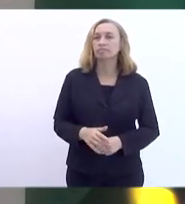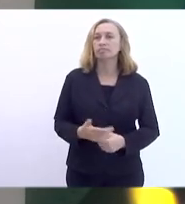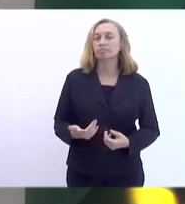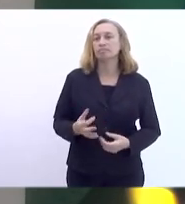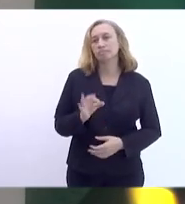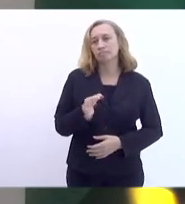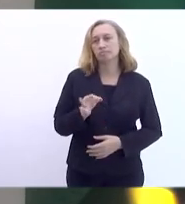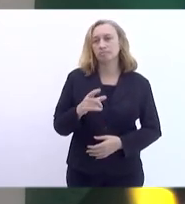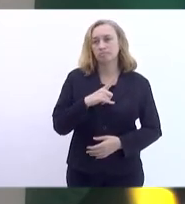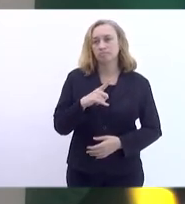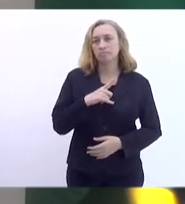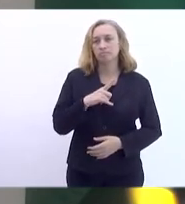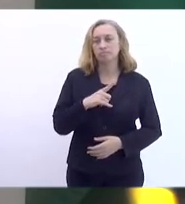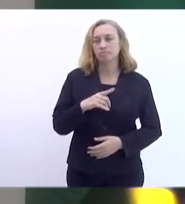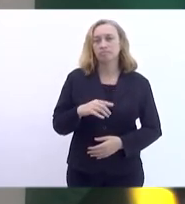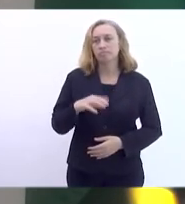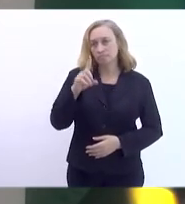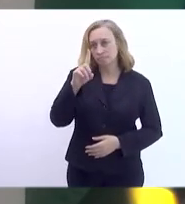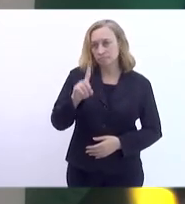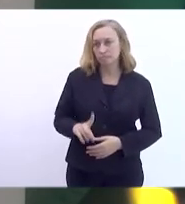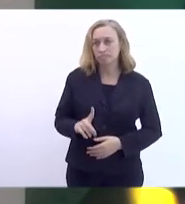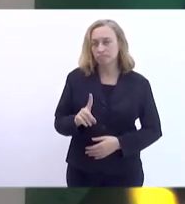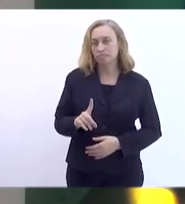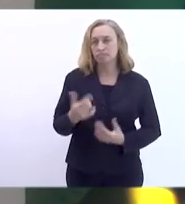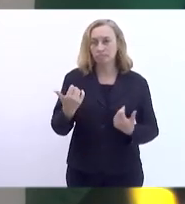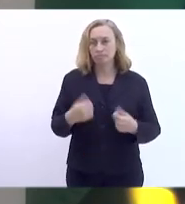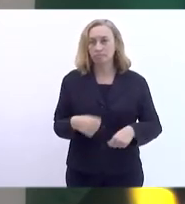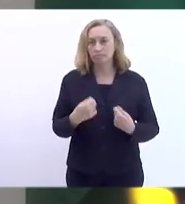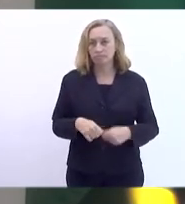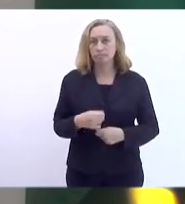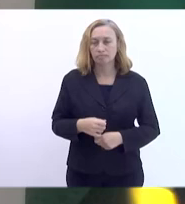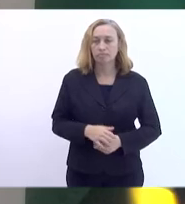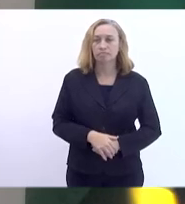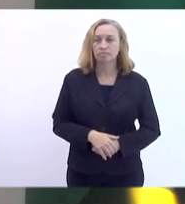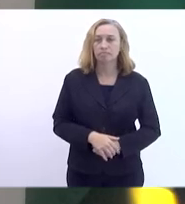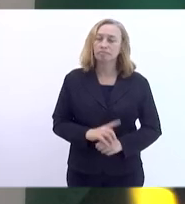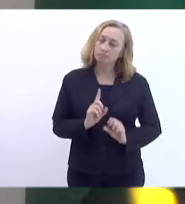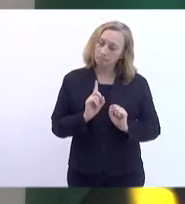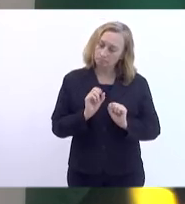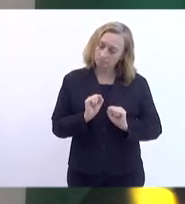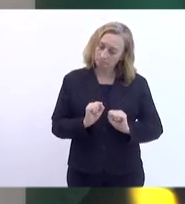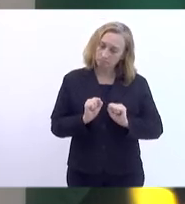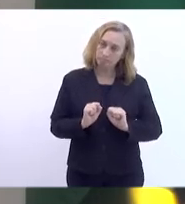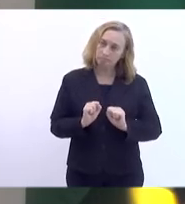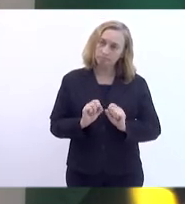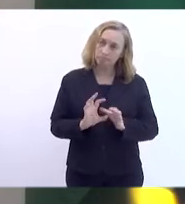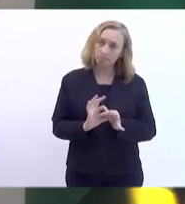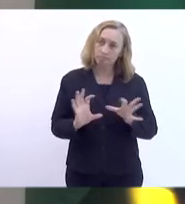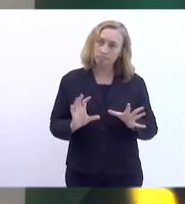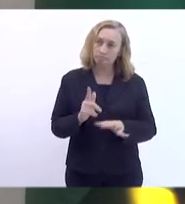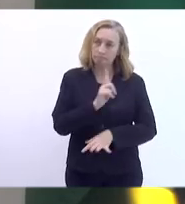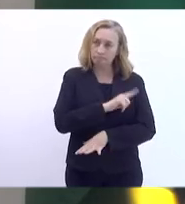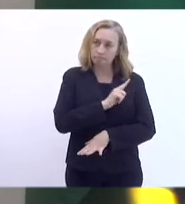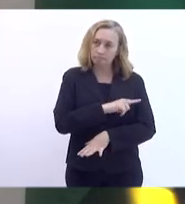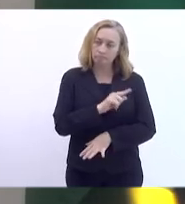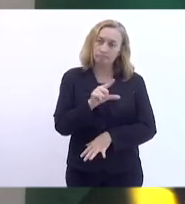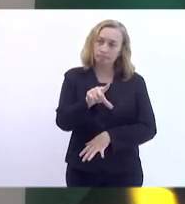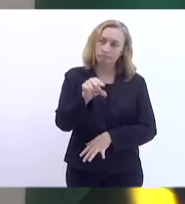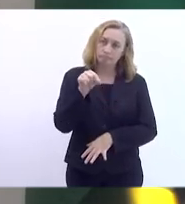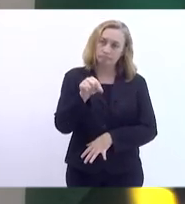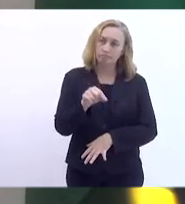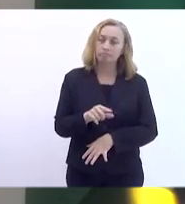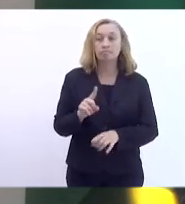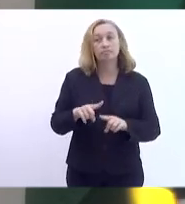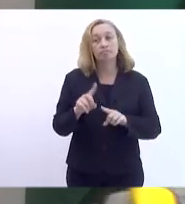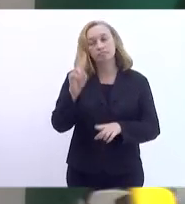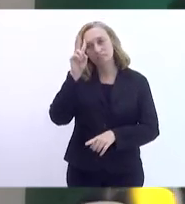tenho a mais absoluta convicção que das garantias necessárias para que a gente possa permitir que o gestor tome a decisão